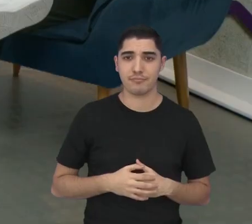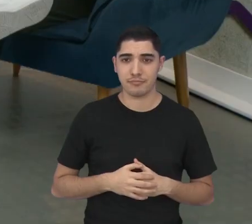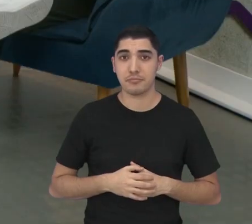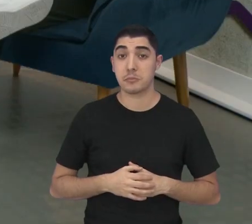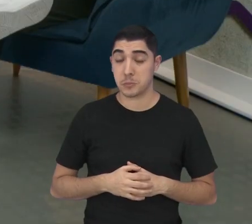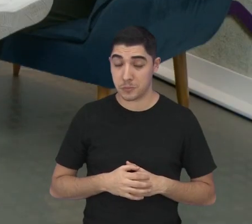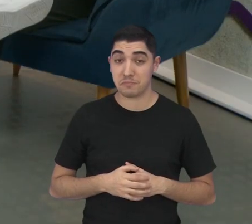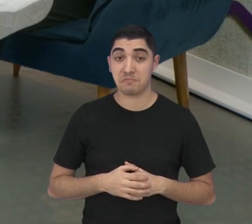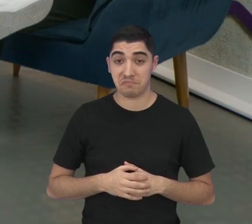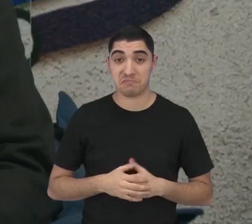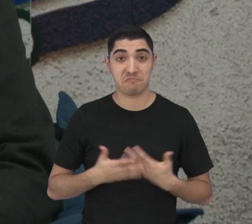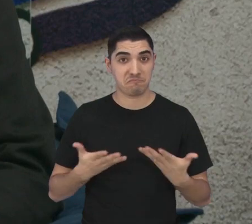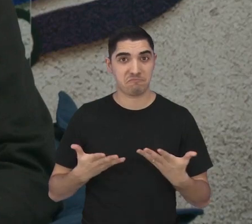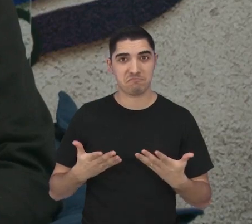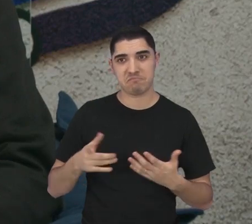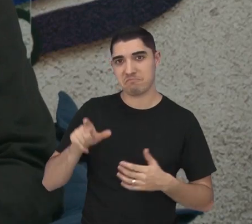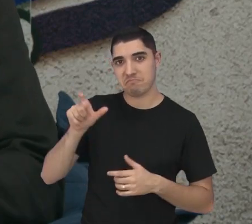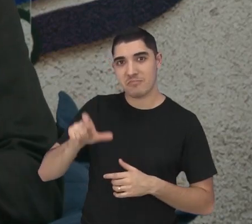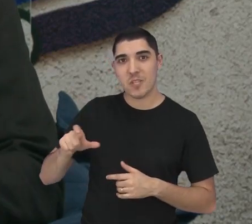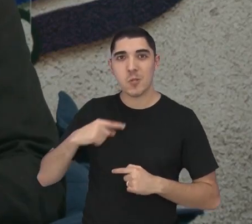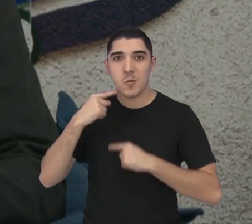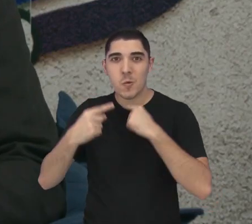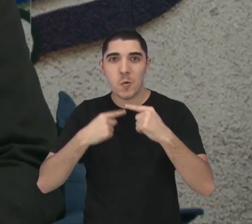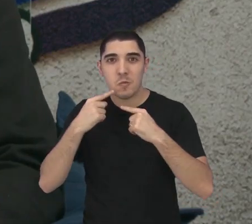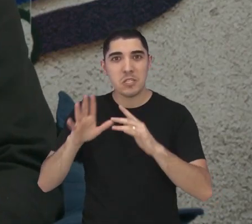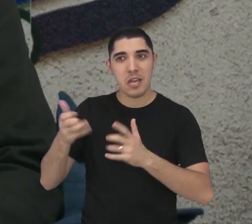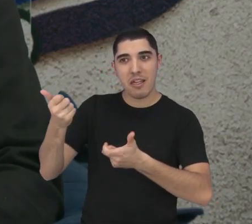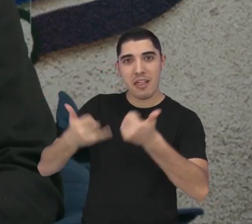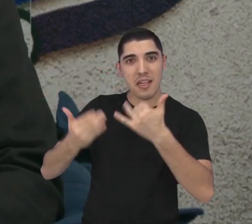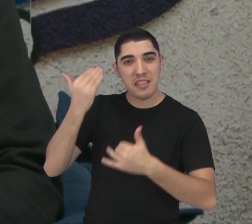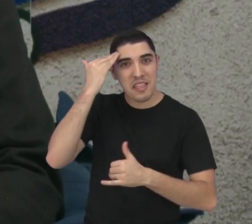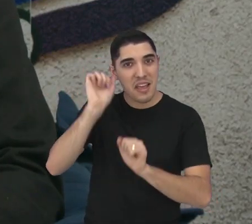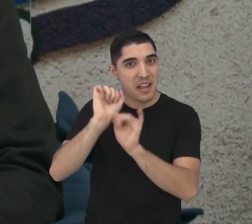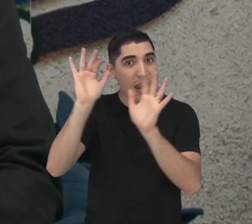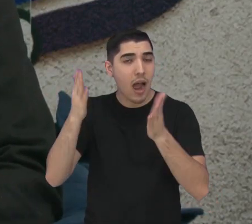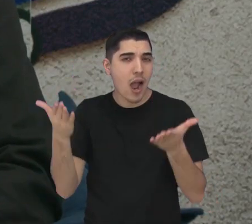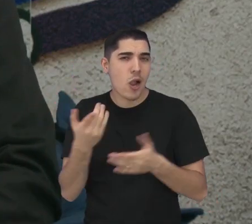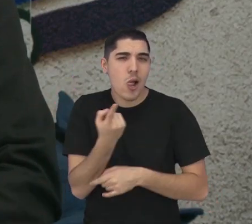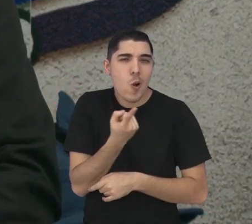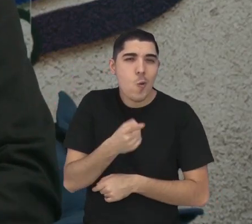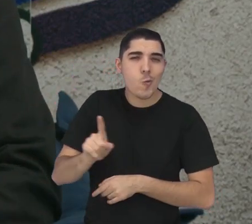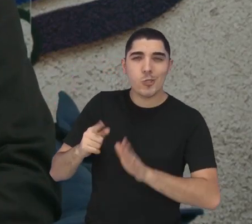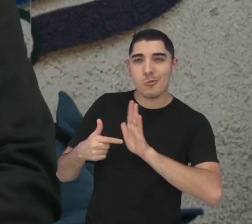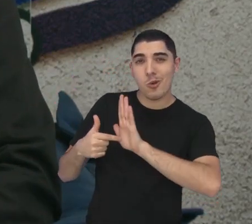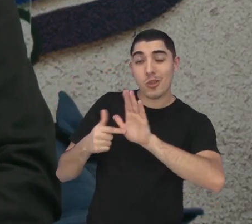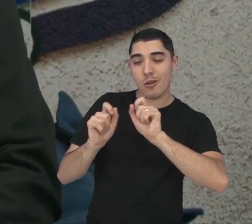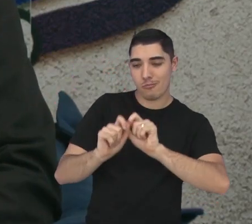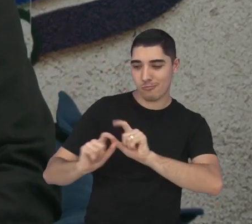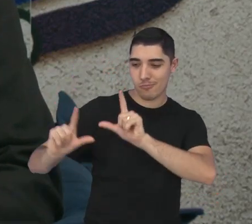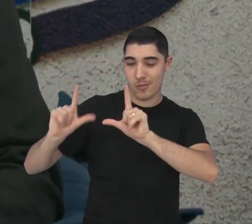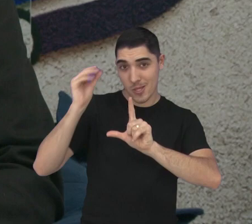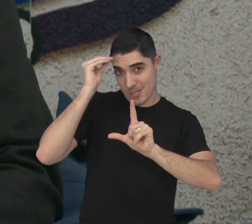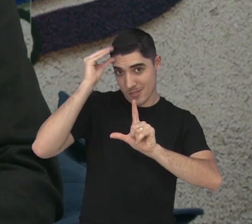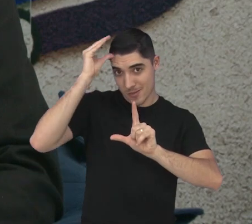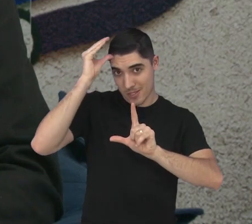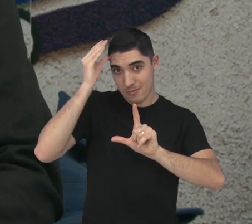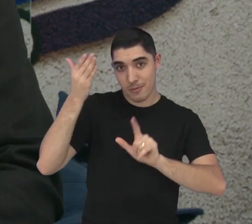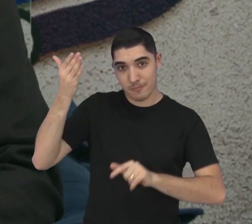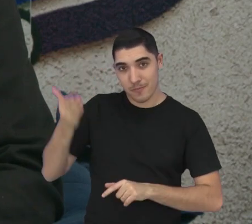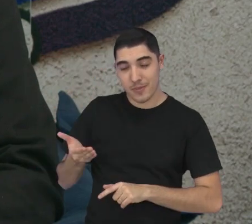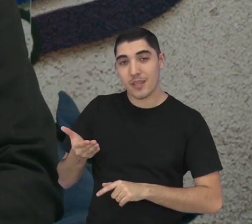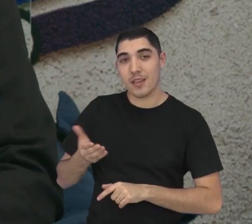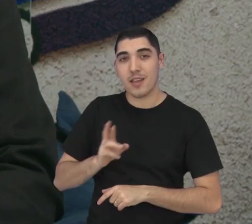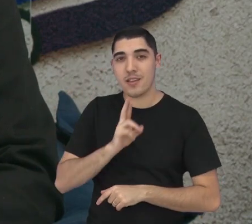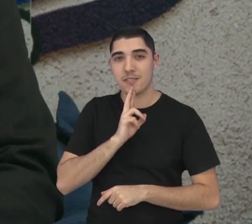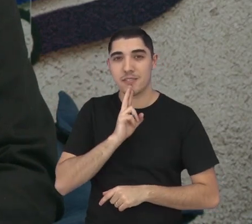esse leque de possibilidades. É isso aí. E com todas as dúvidas respondidas, nós vamos ter uma última parada na plataforma